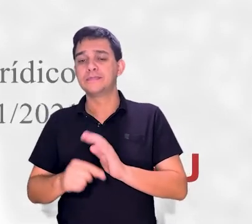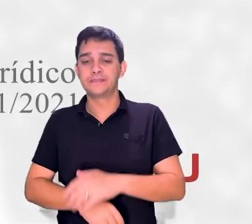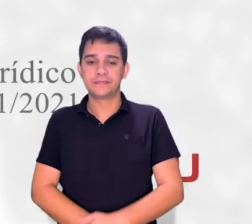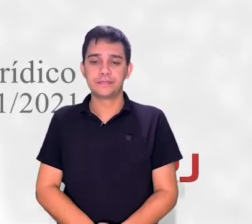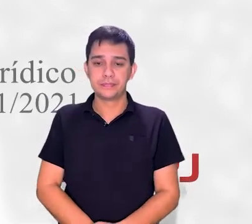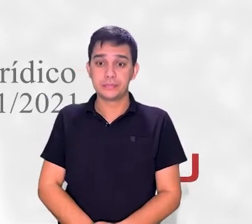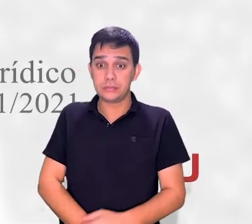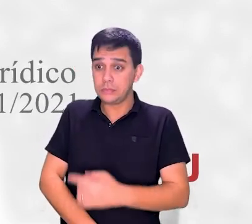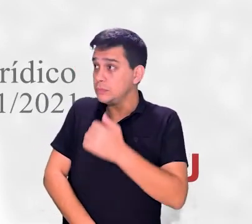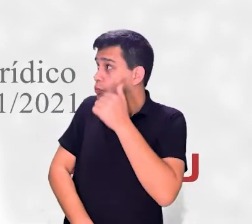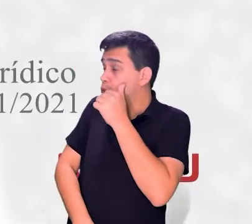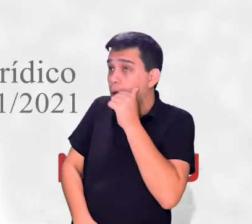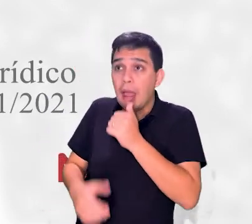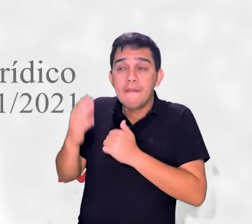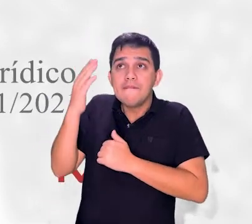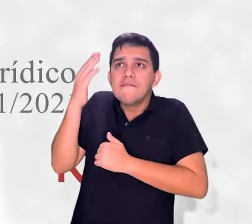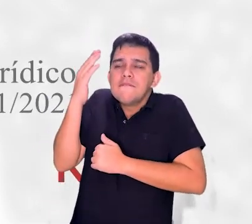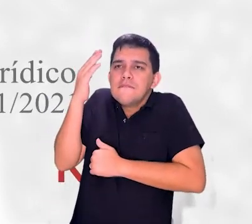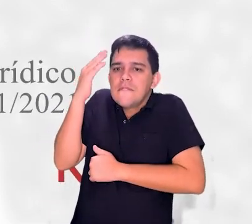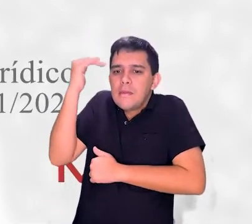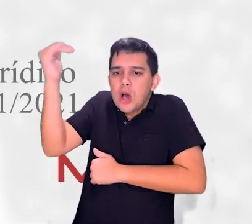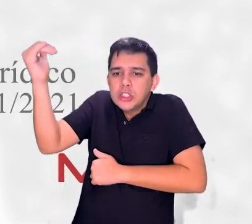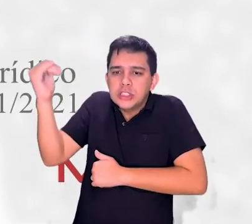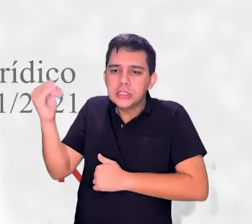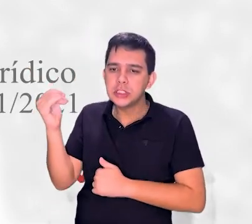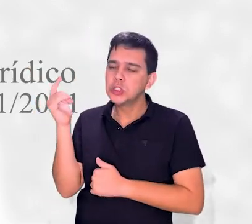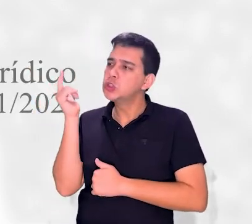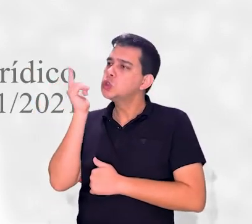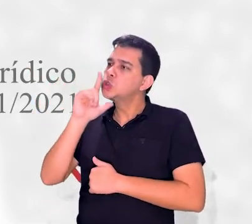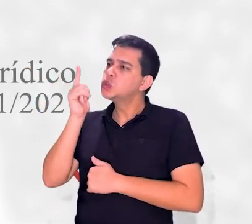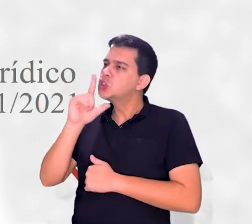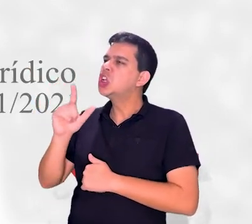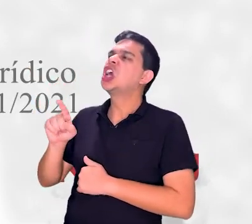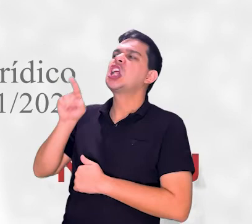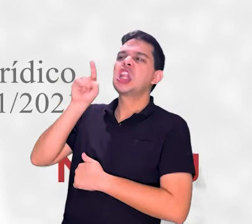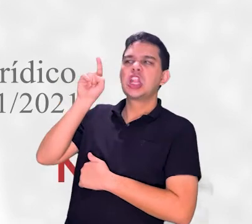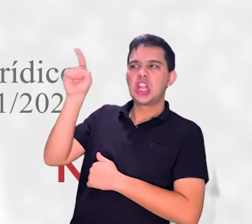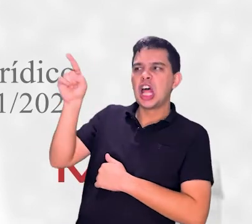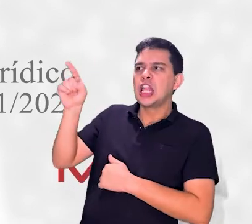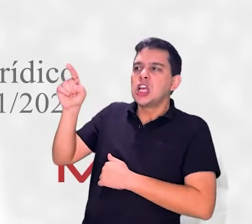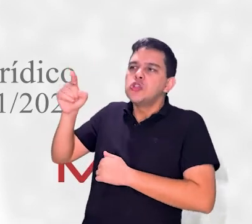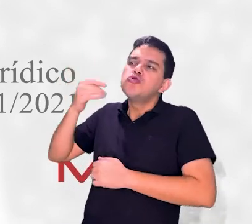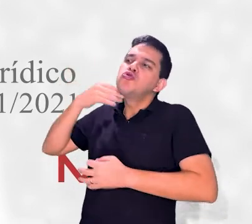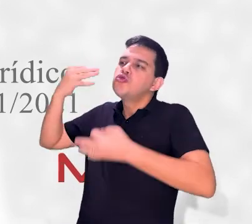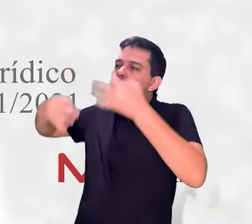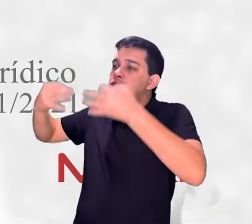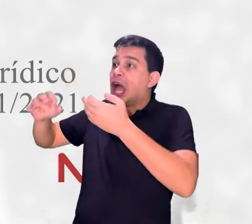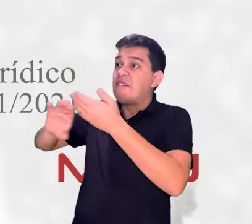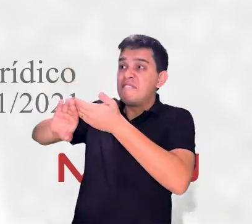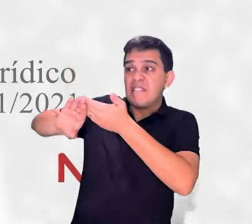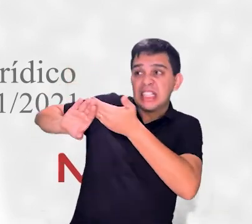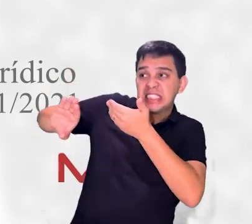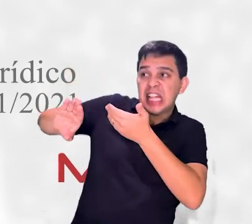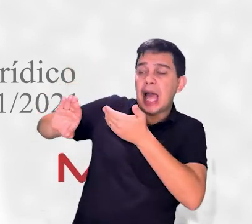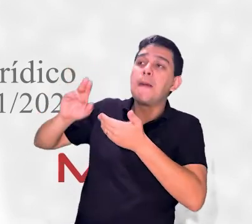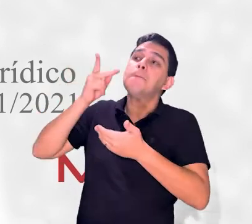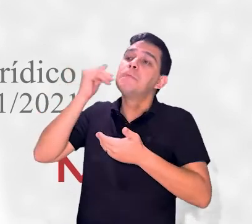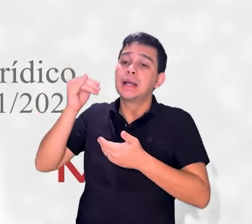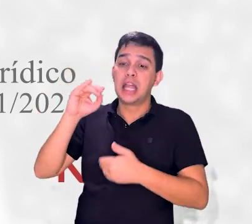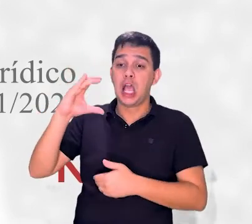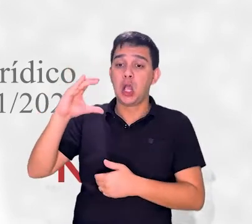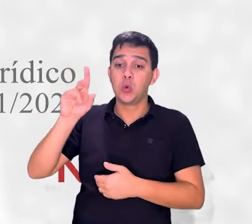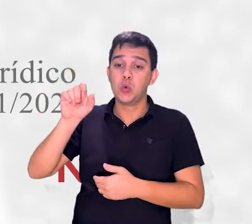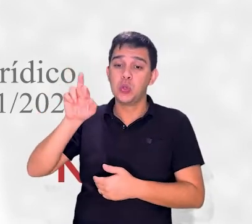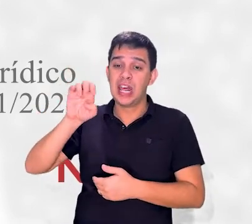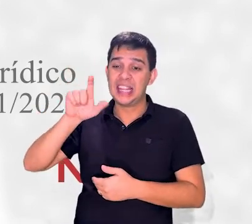Britney Spears consegue, na justiça, afastar pai da curatela de seu patrimônio. Fonte, consultor